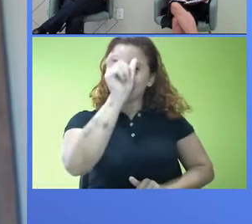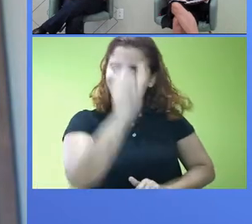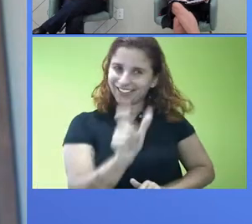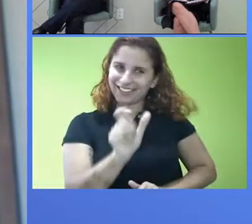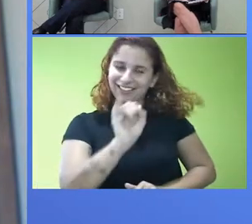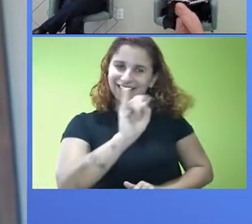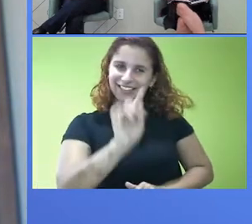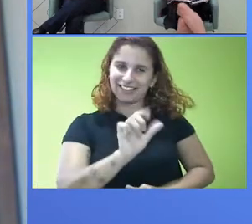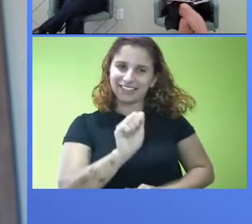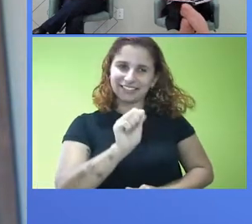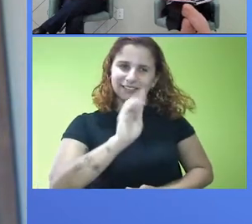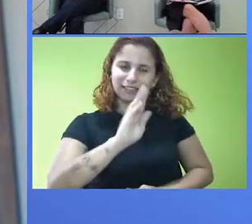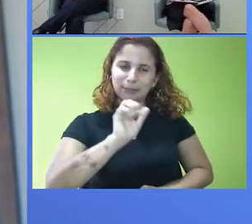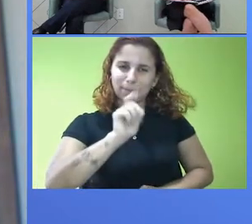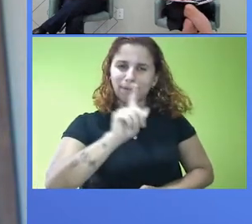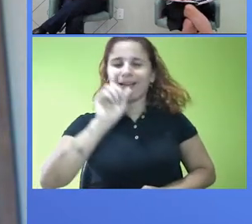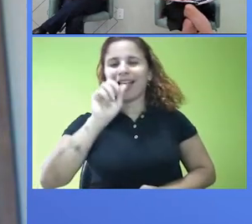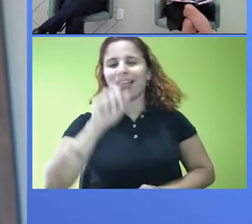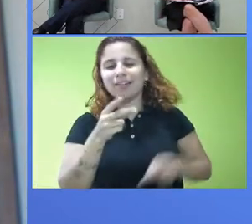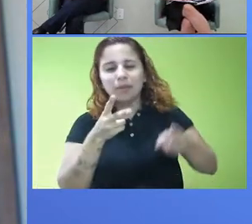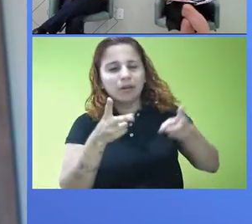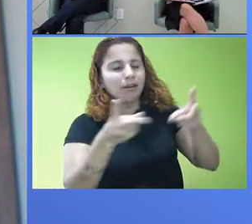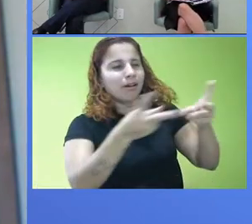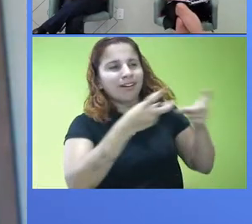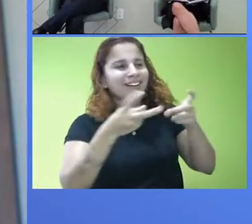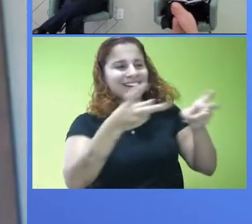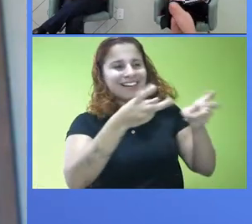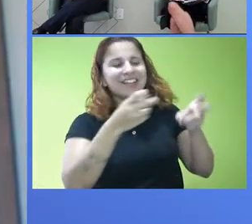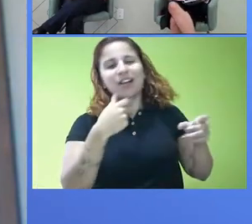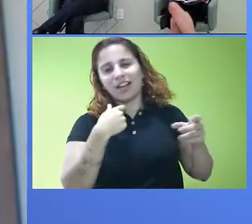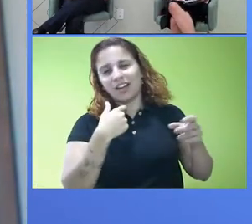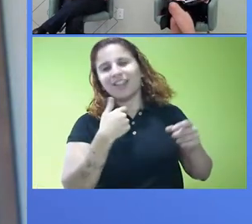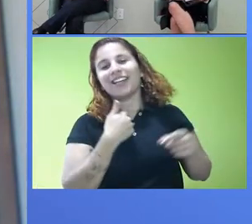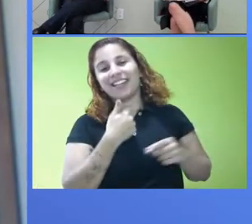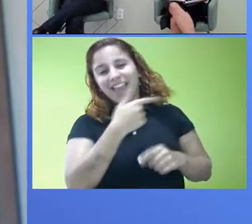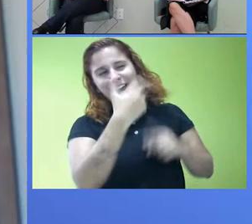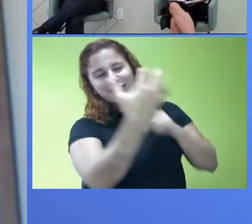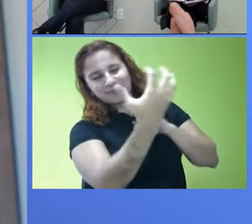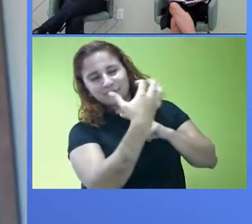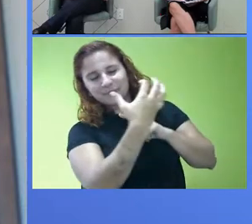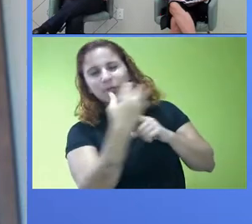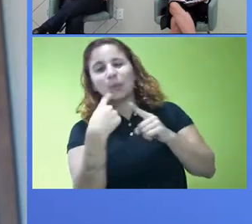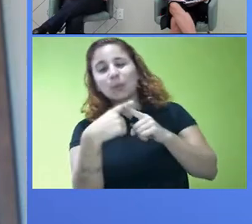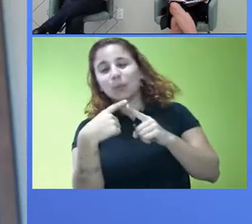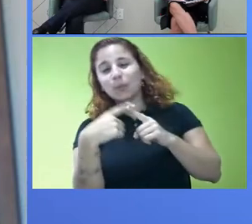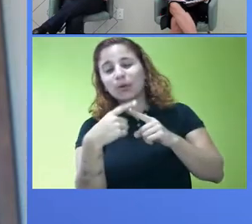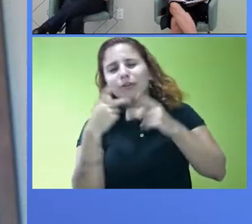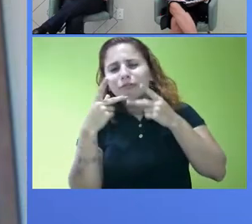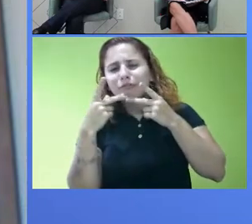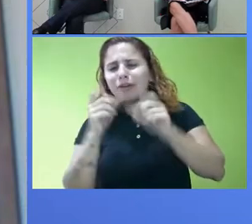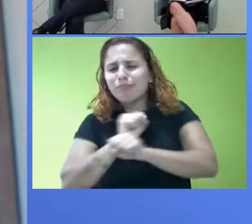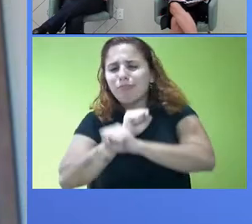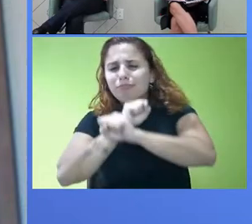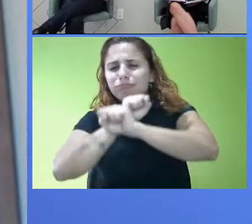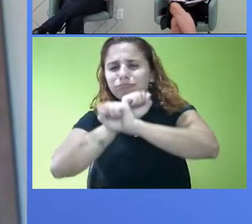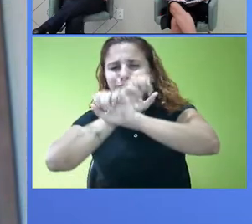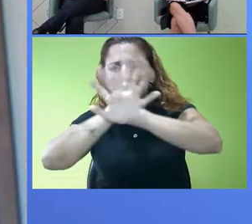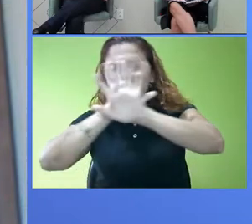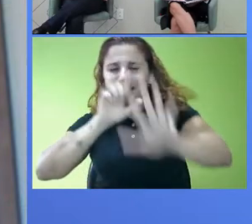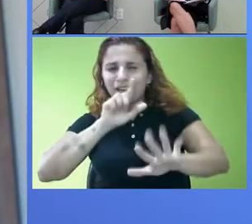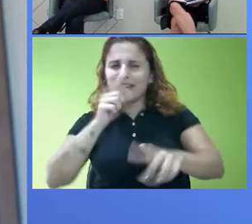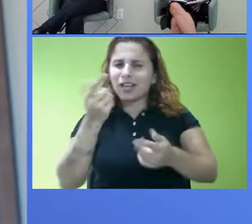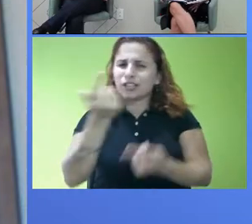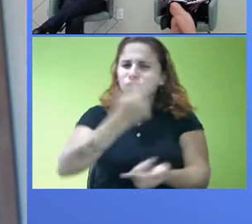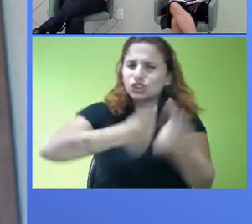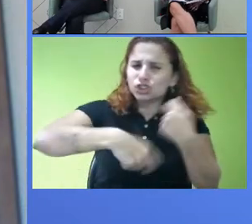que eu penso sobre o trabalho, porque ela sempre fala disso com muita clareza. Ela, né, que foi gestora há muito tempo,